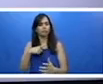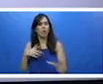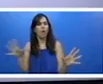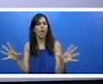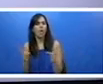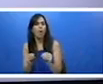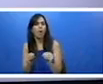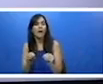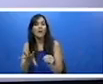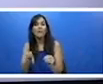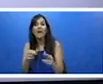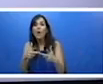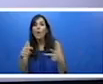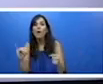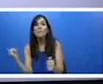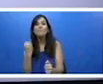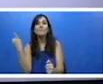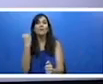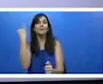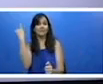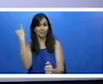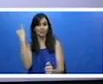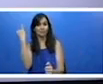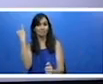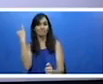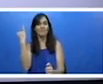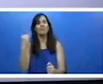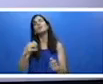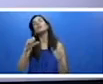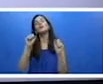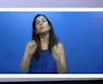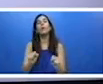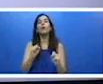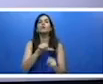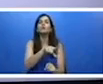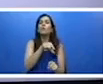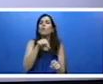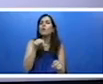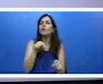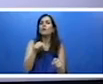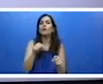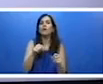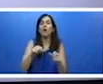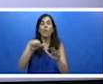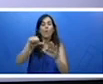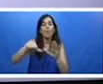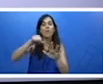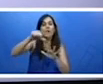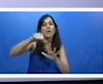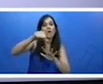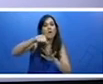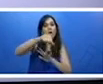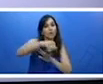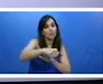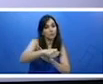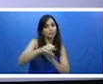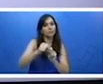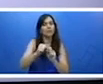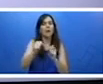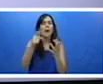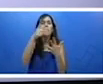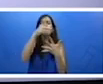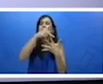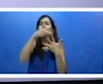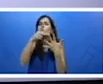que é de mais importante, que podem estar relacionadas ao enredo, à história em si, relacionadas aos personagens,